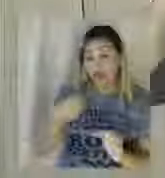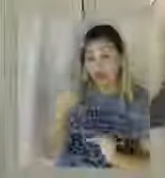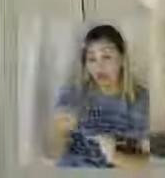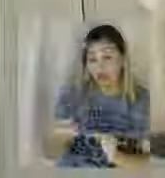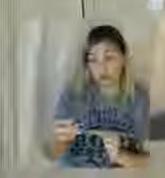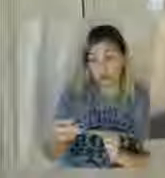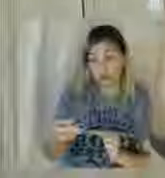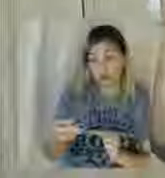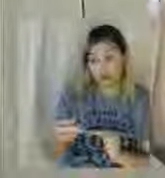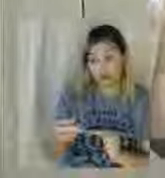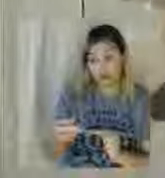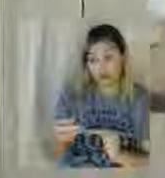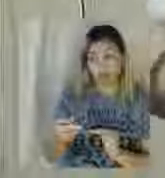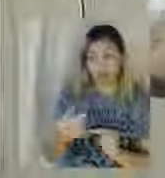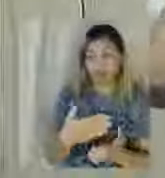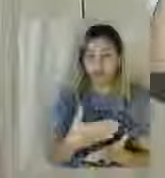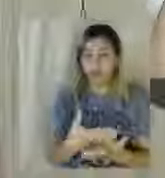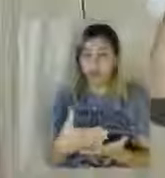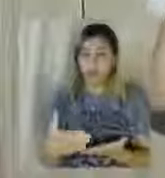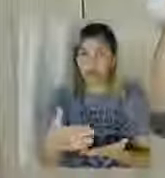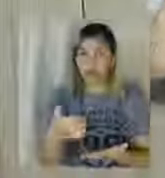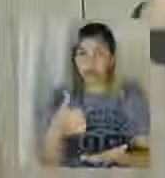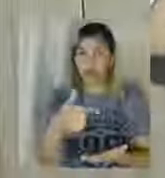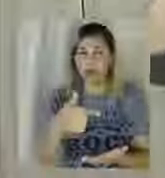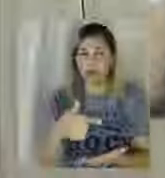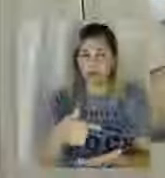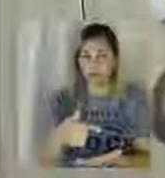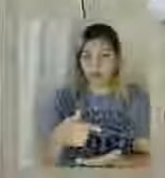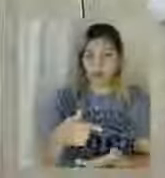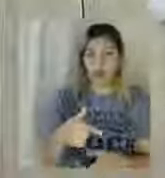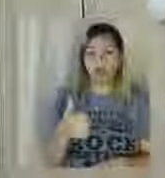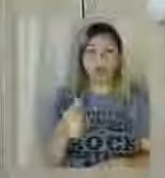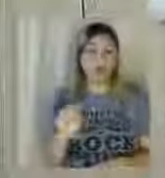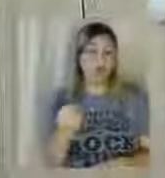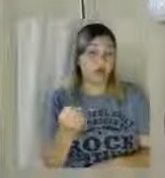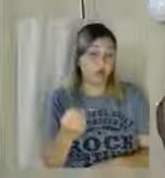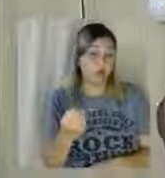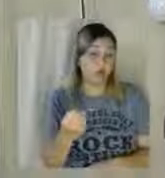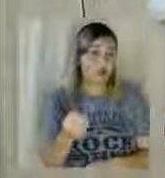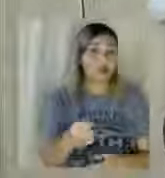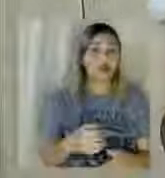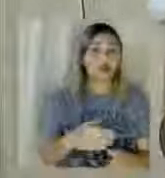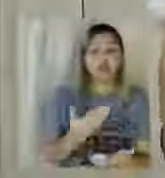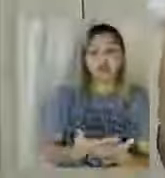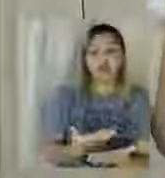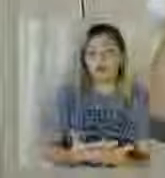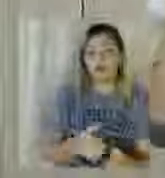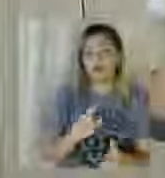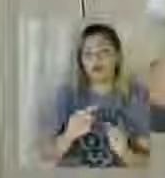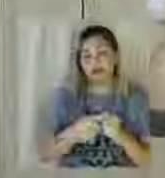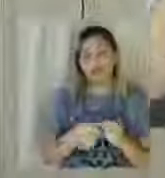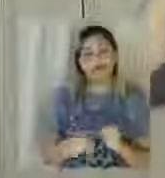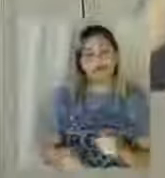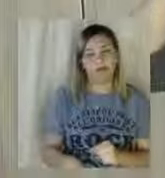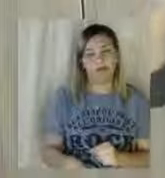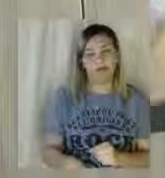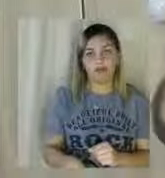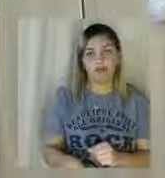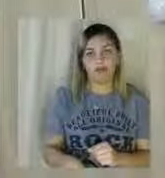começou com 17, 8 anos, começou a estudar aqui em Goiânia, e ela fazia muito esse processo de